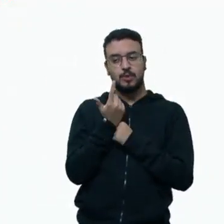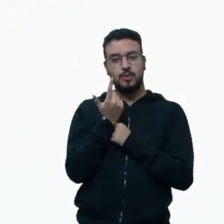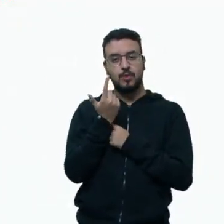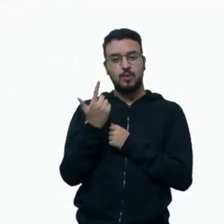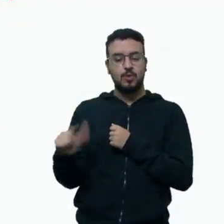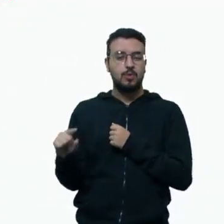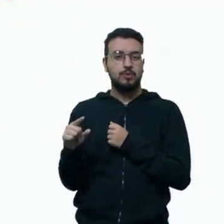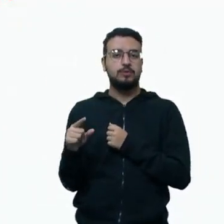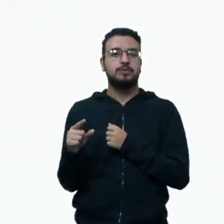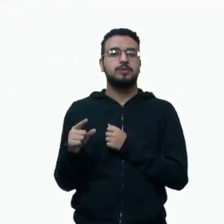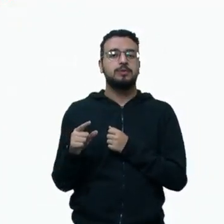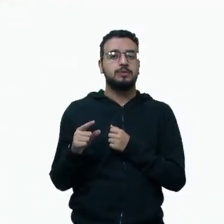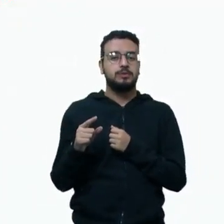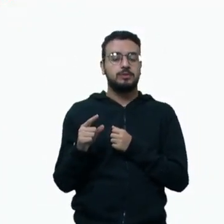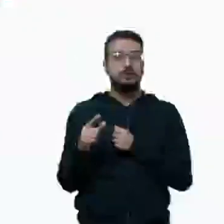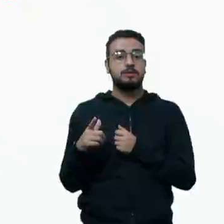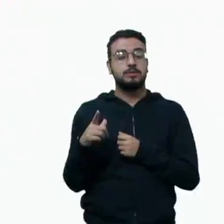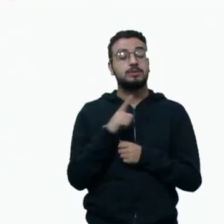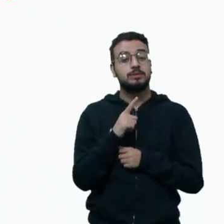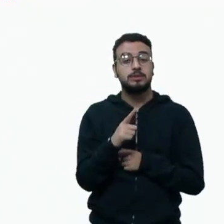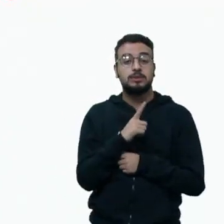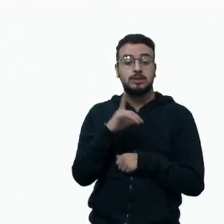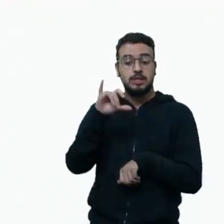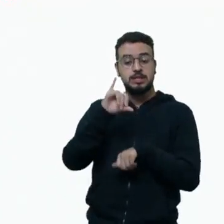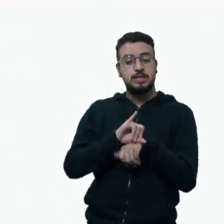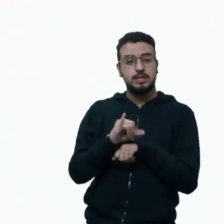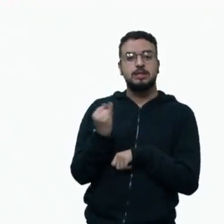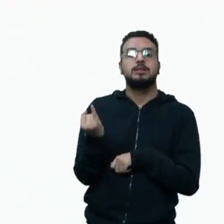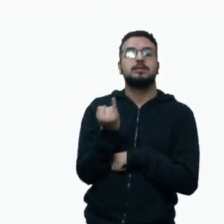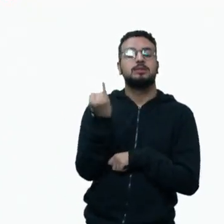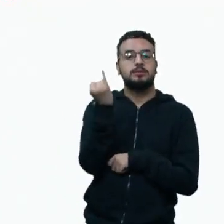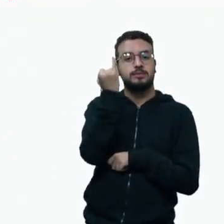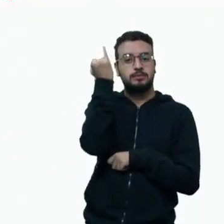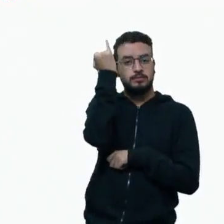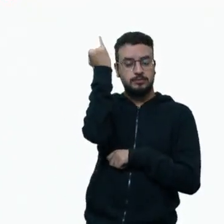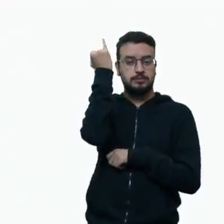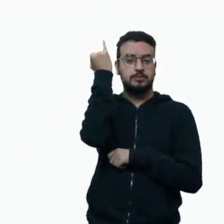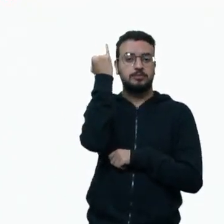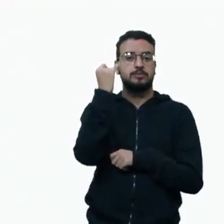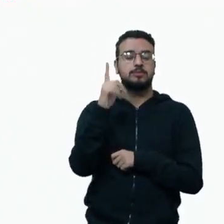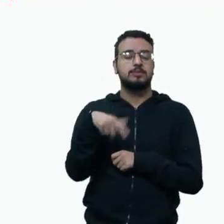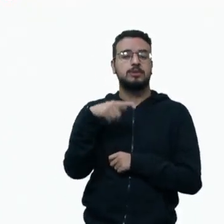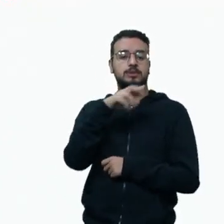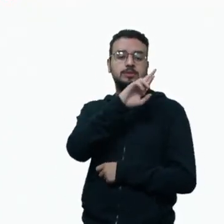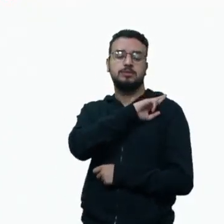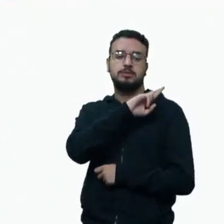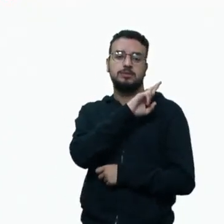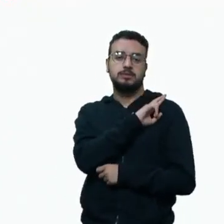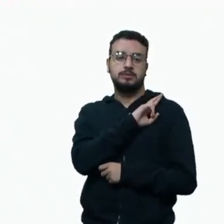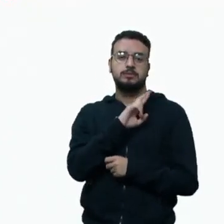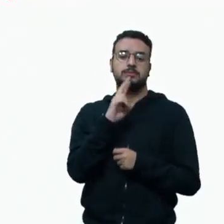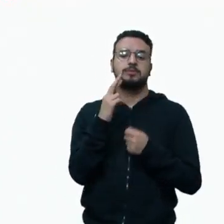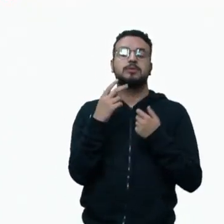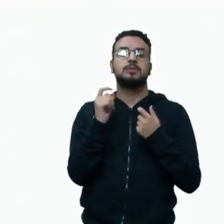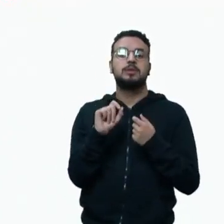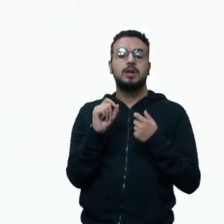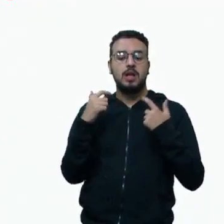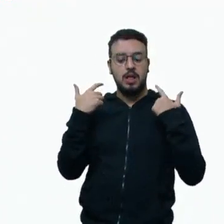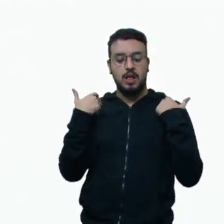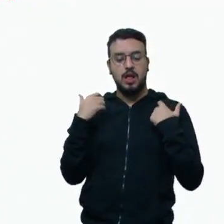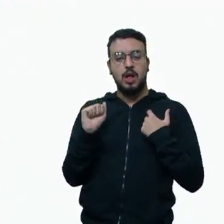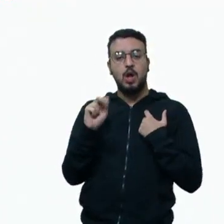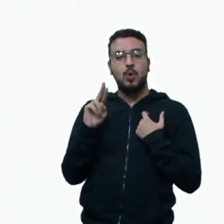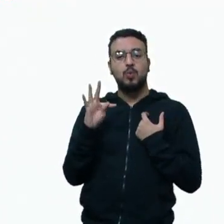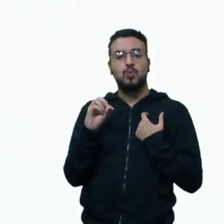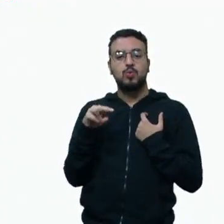tronco encefálico e contém centros importantes que vão regular a função autônoma, como a frequência cardíaca, a